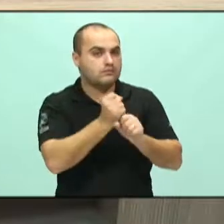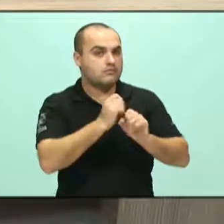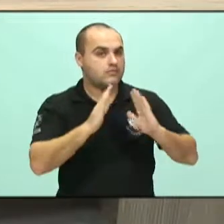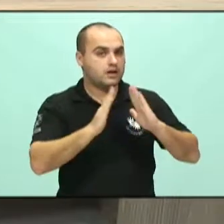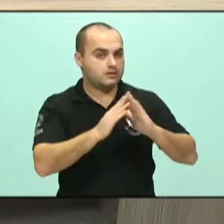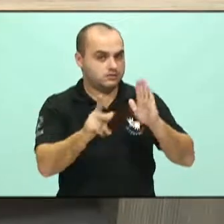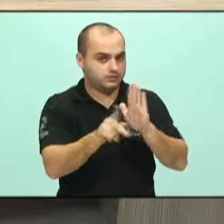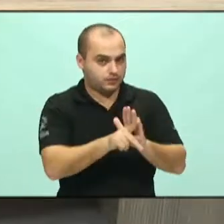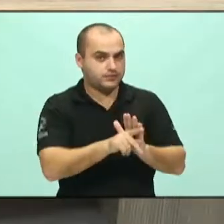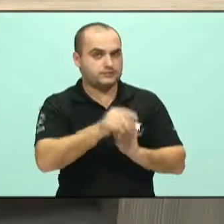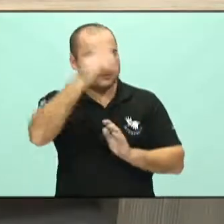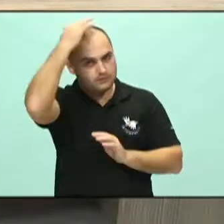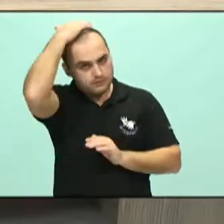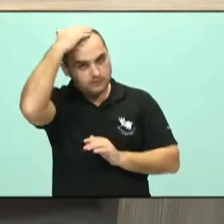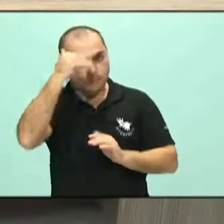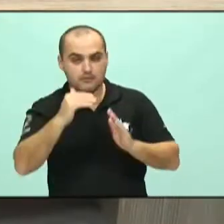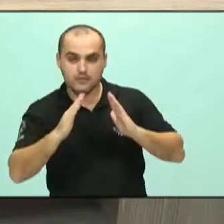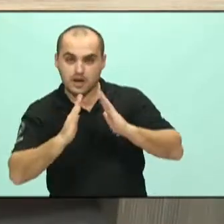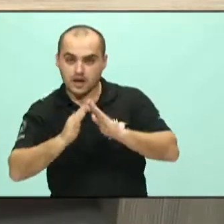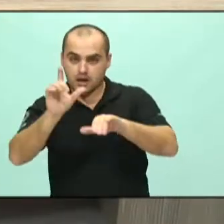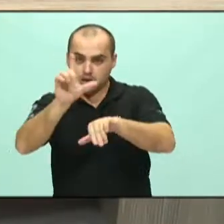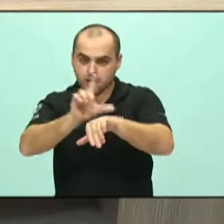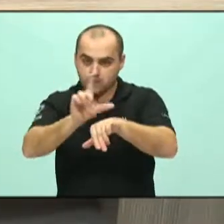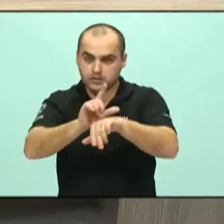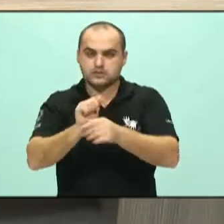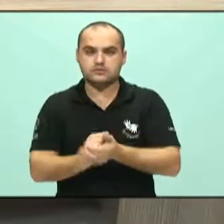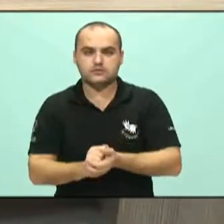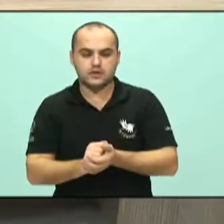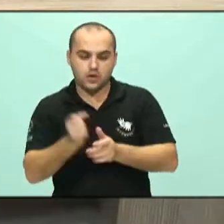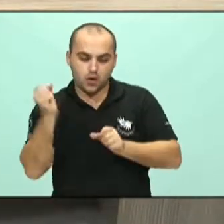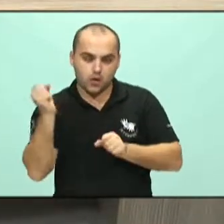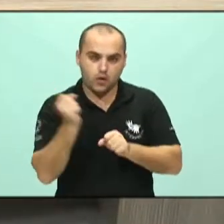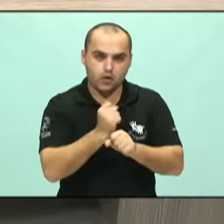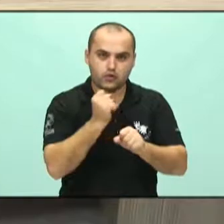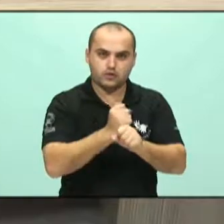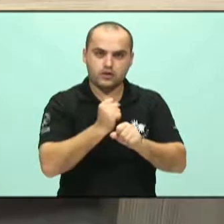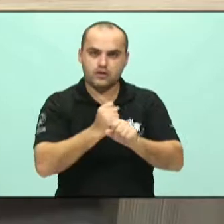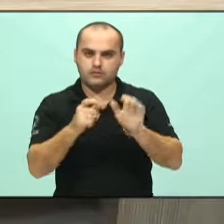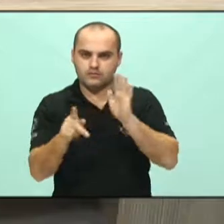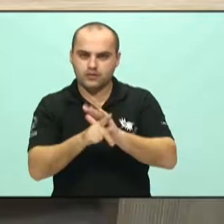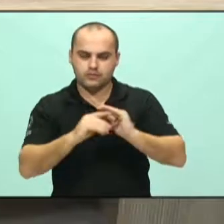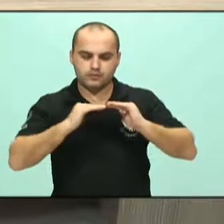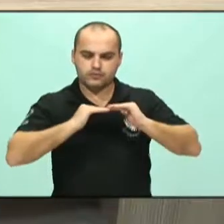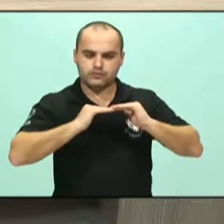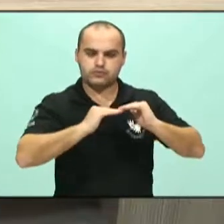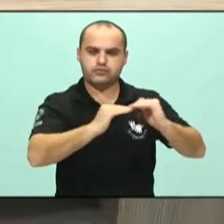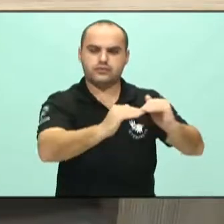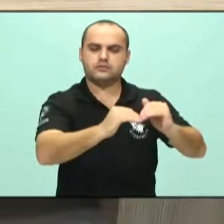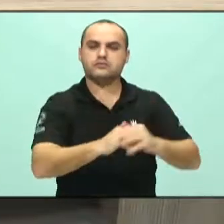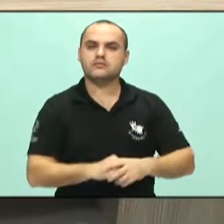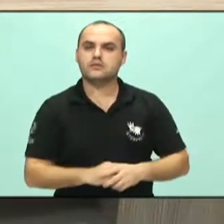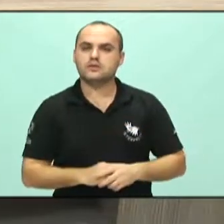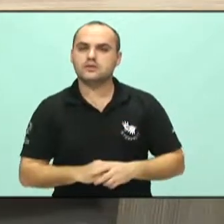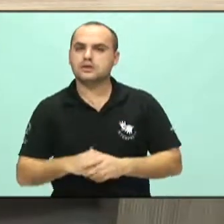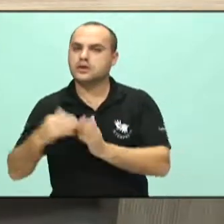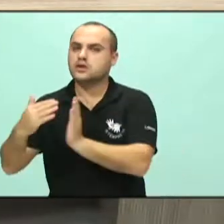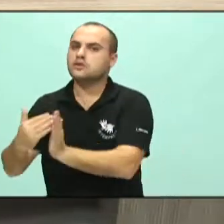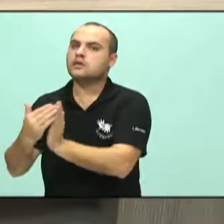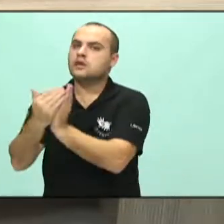comercial, faz um trapiche, constrói um trapiche na frente da sua casa e os navios começam